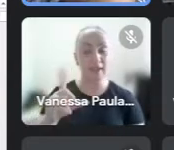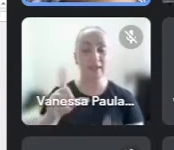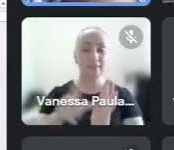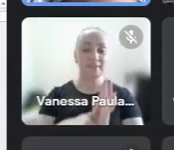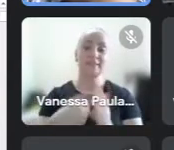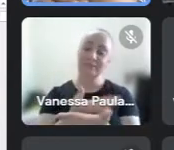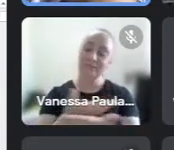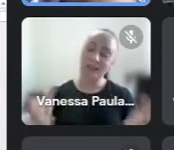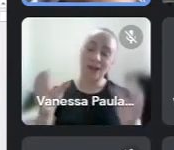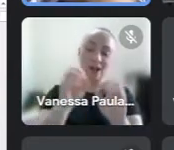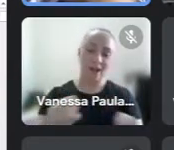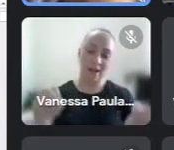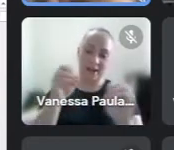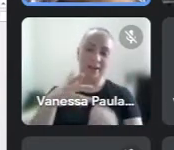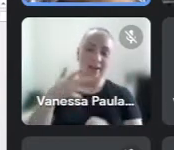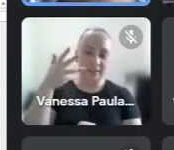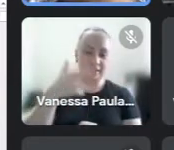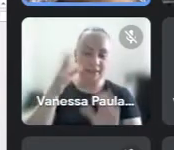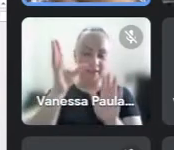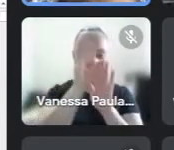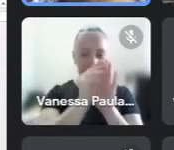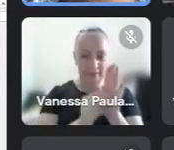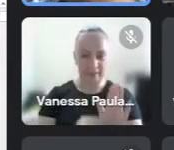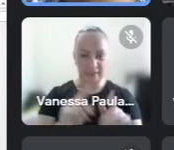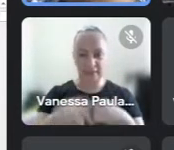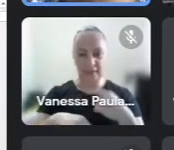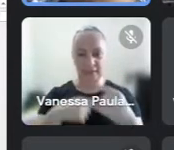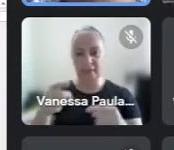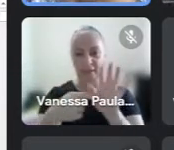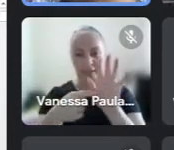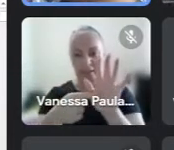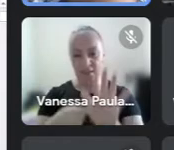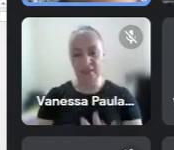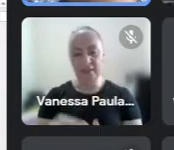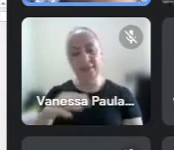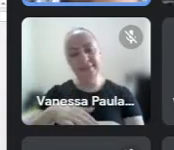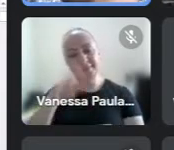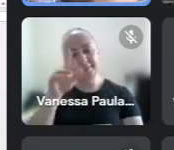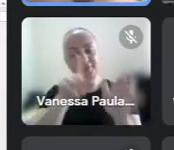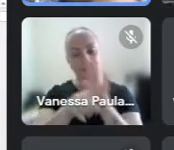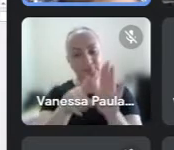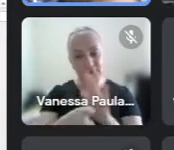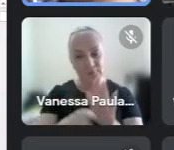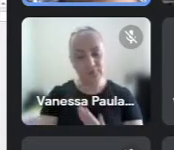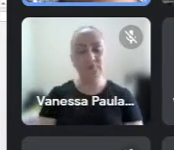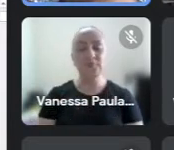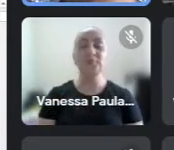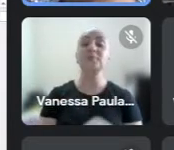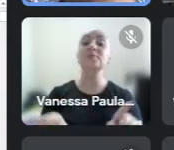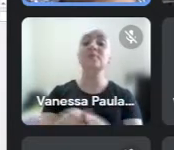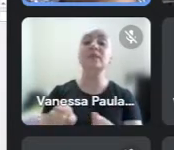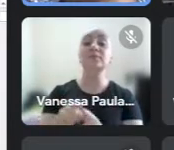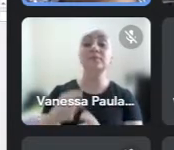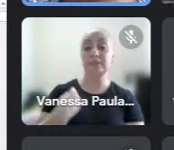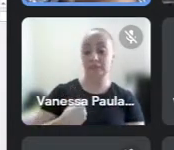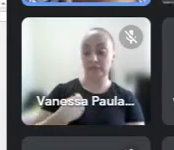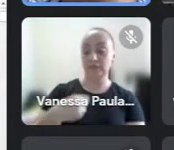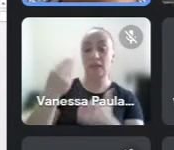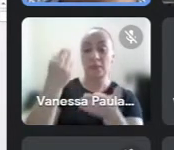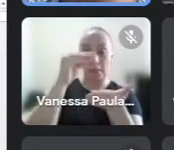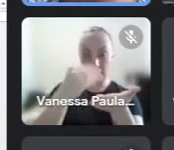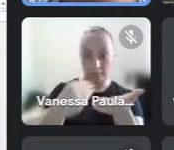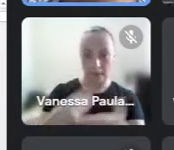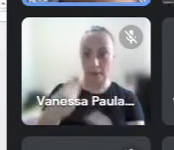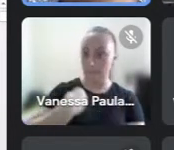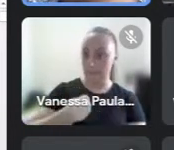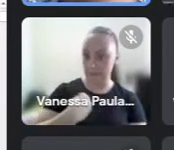excelente palestra. Os meninos vão colocando aqui os balões conforme as perguntas estiverem abertas, né? E a lista de presença de vocês também, que todos